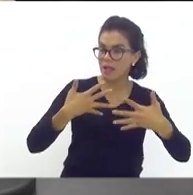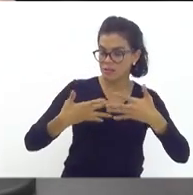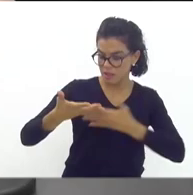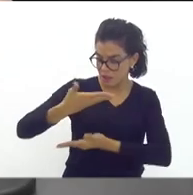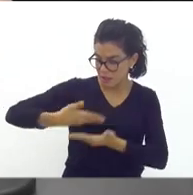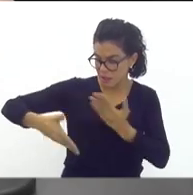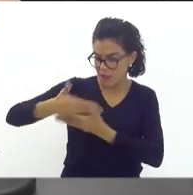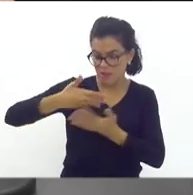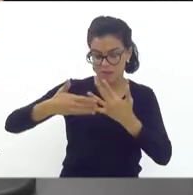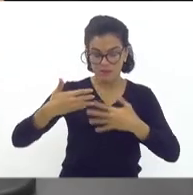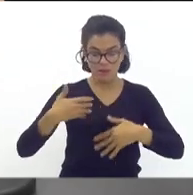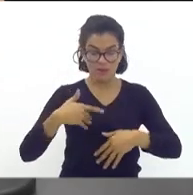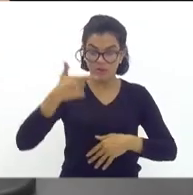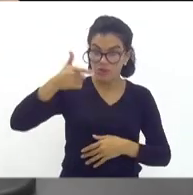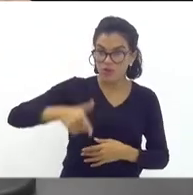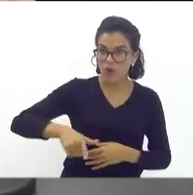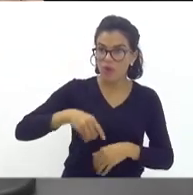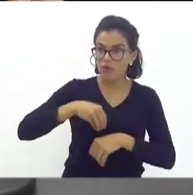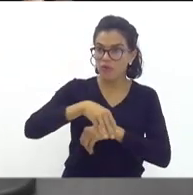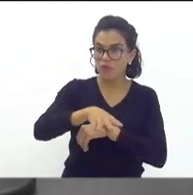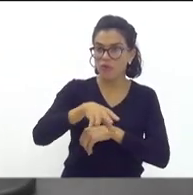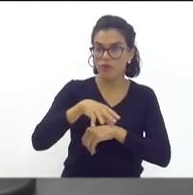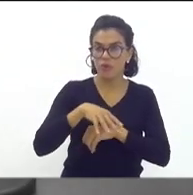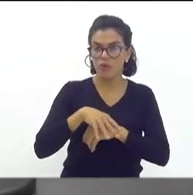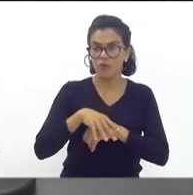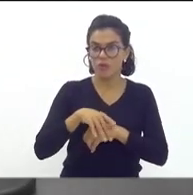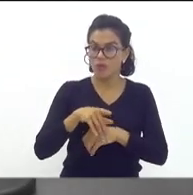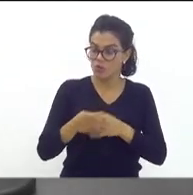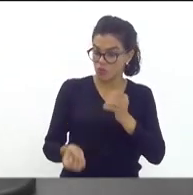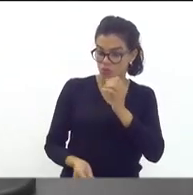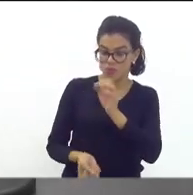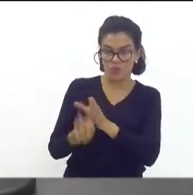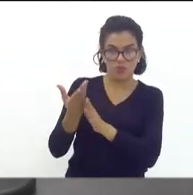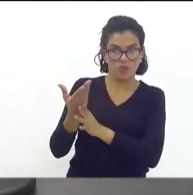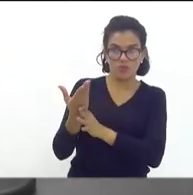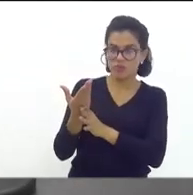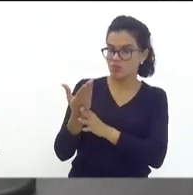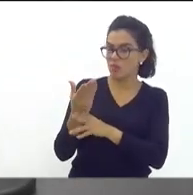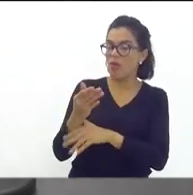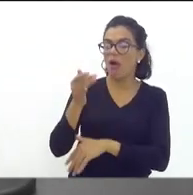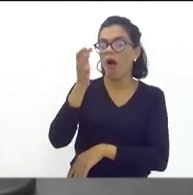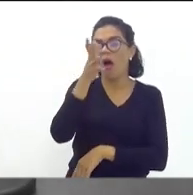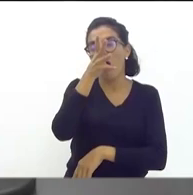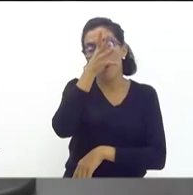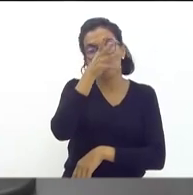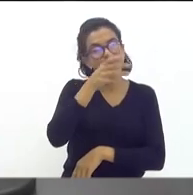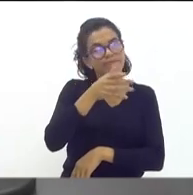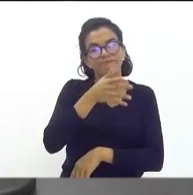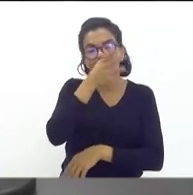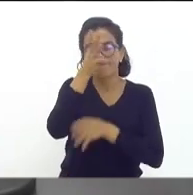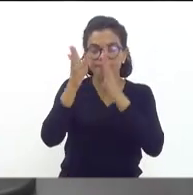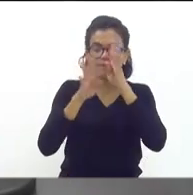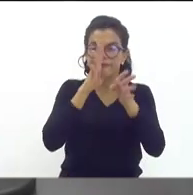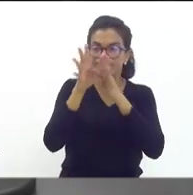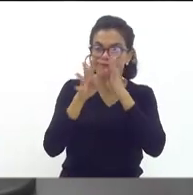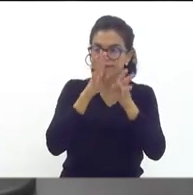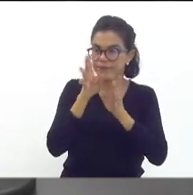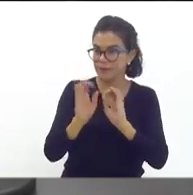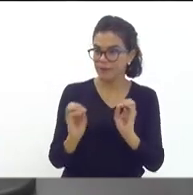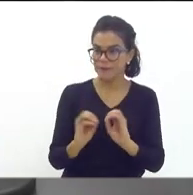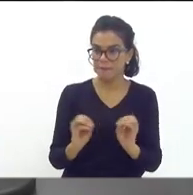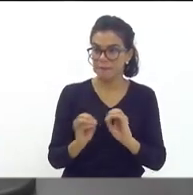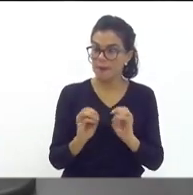e que repito isso não Não surgiu aleatório e surgiu a partir de